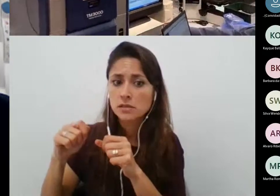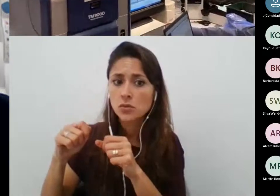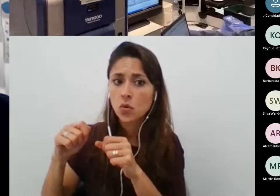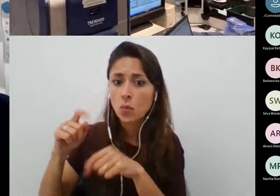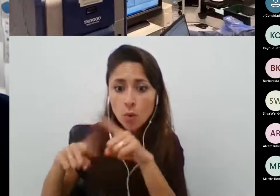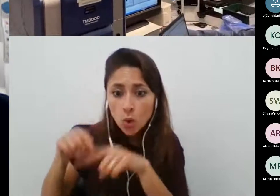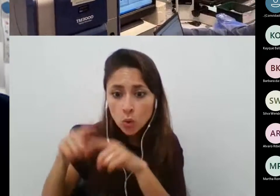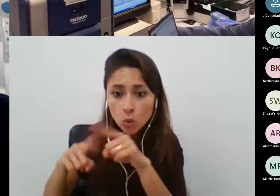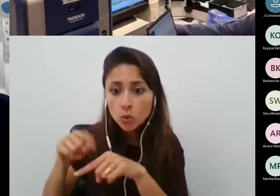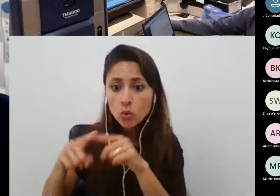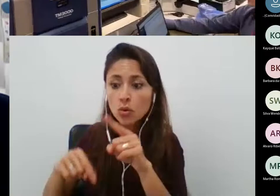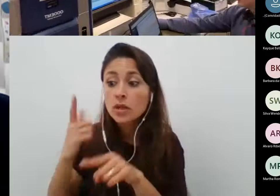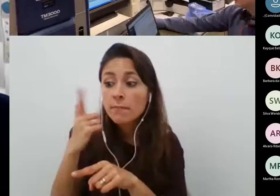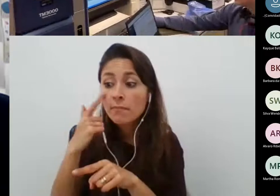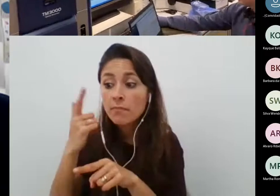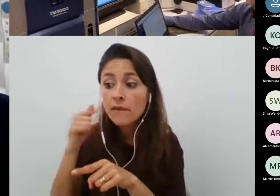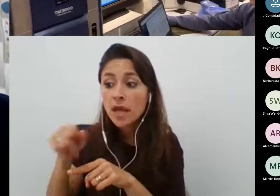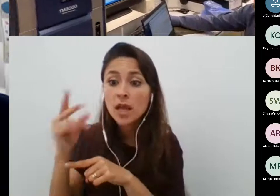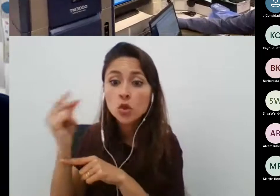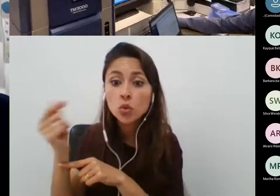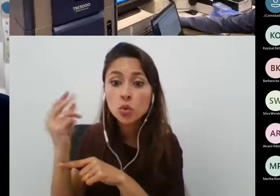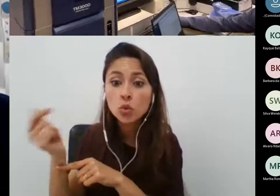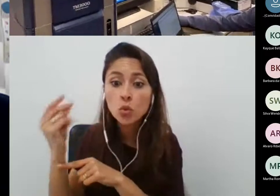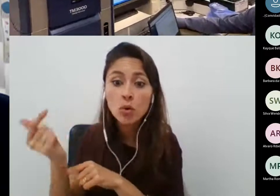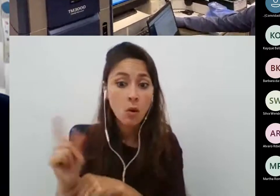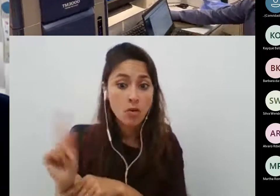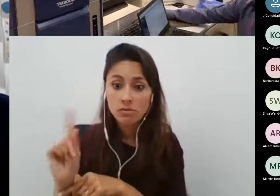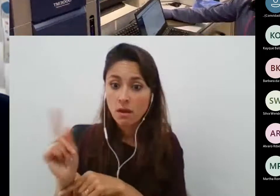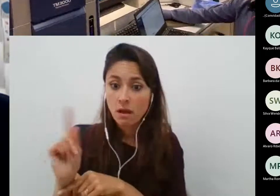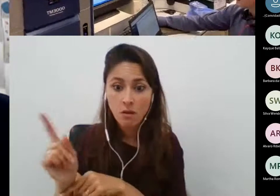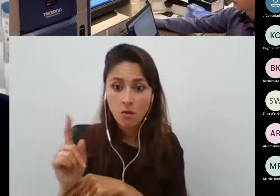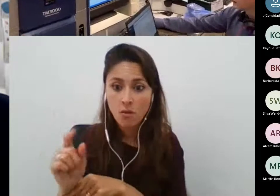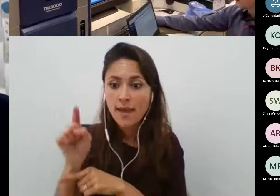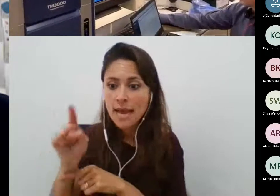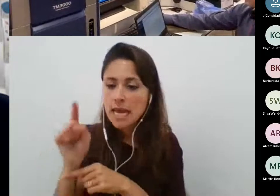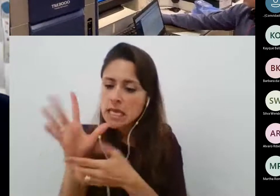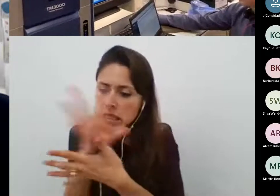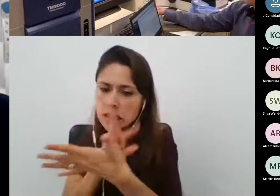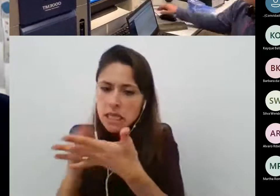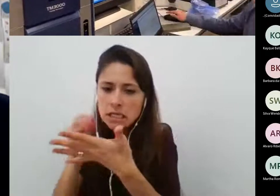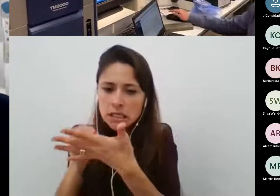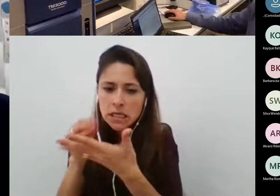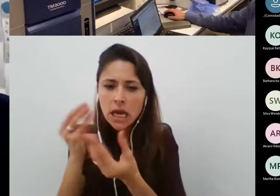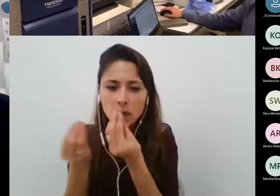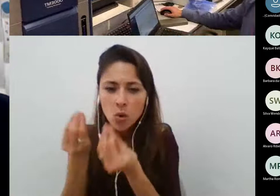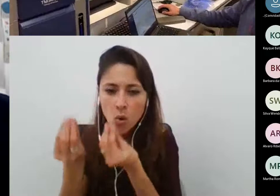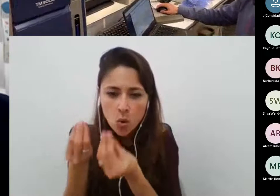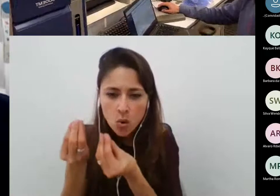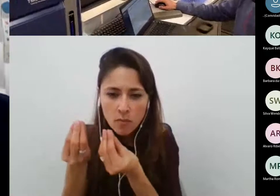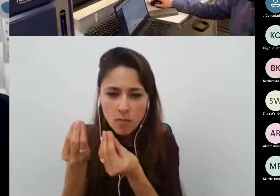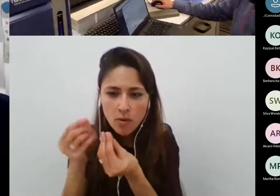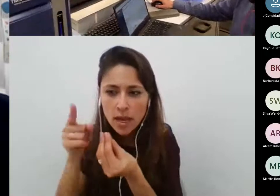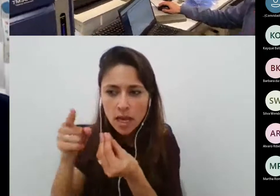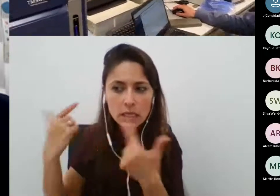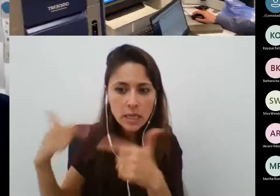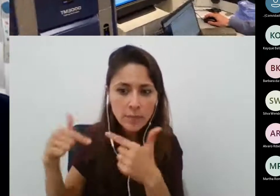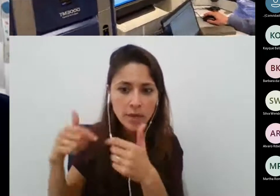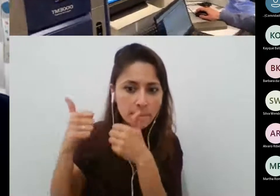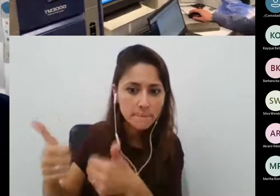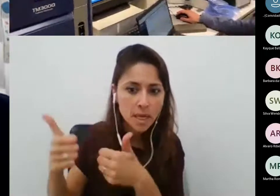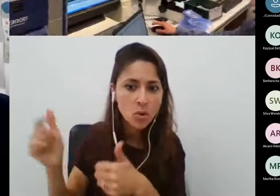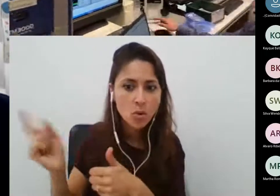para a gente ver a durabilidade desse processo, a gente vê o design desse produto, a performance desse produto.